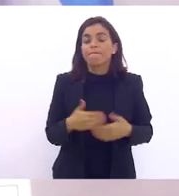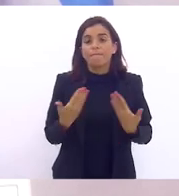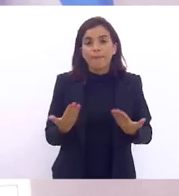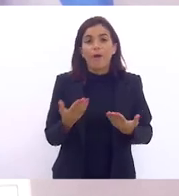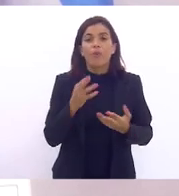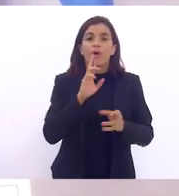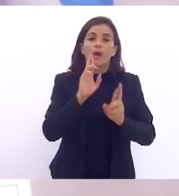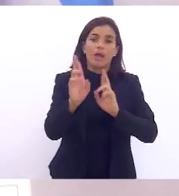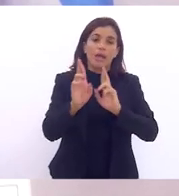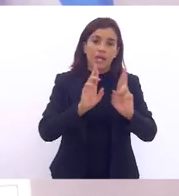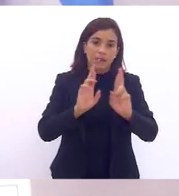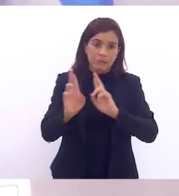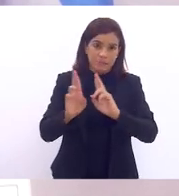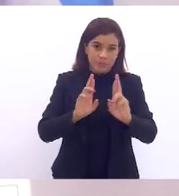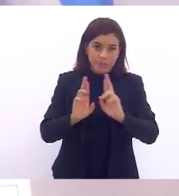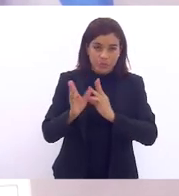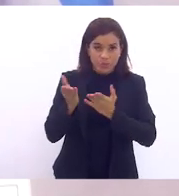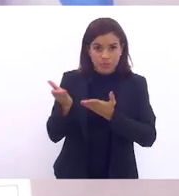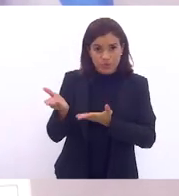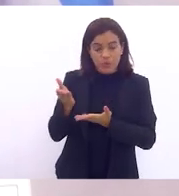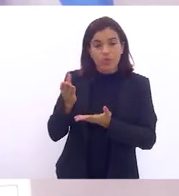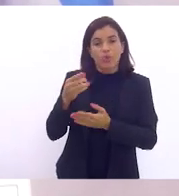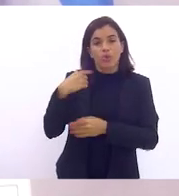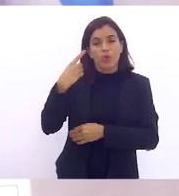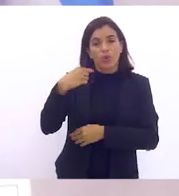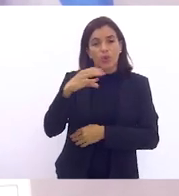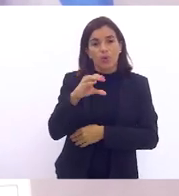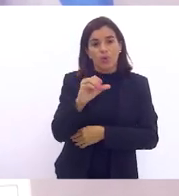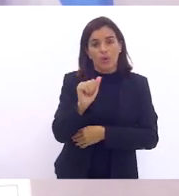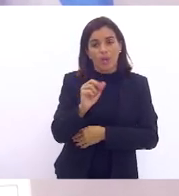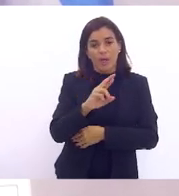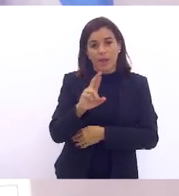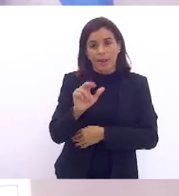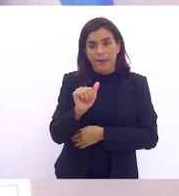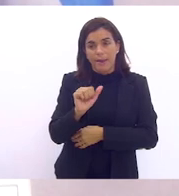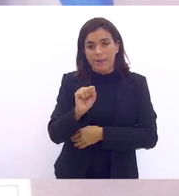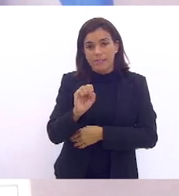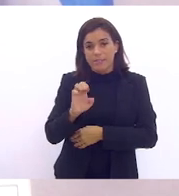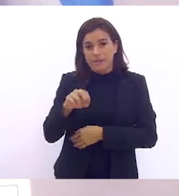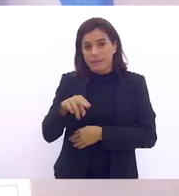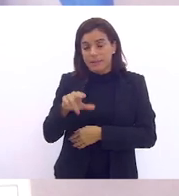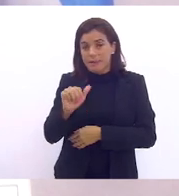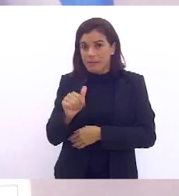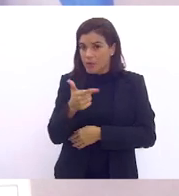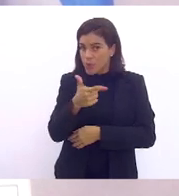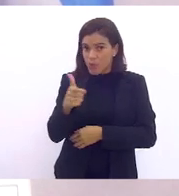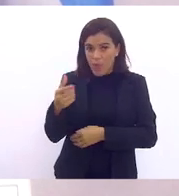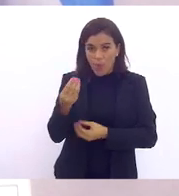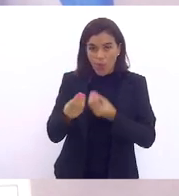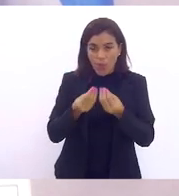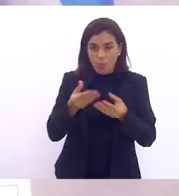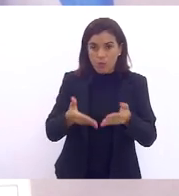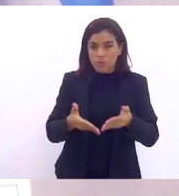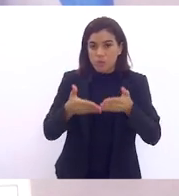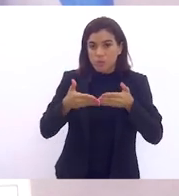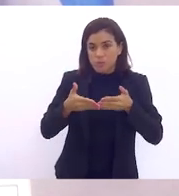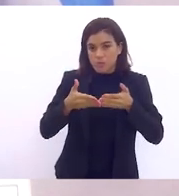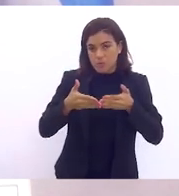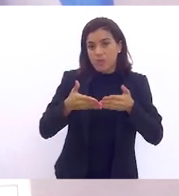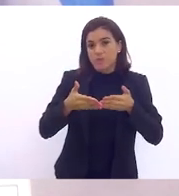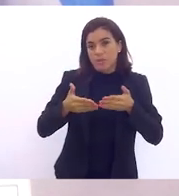respondendo aqui a pergunta do Dr carracena não existe a possibilidade de haver a suspensão daqui pra frente no